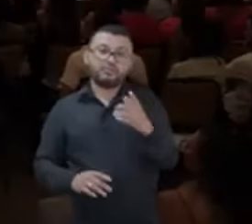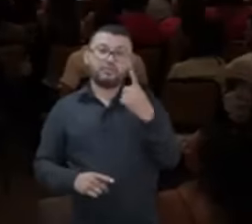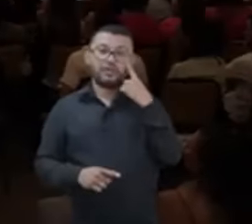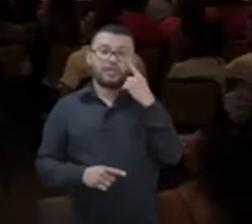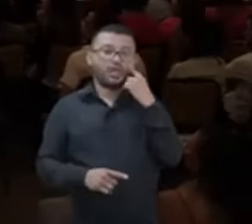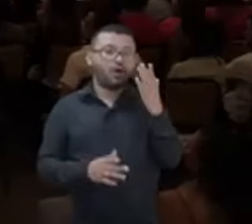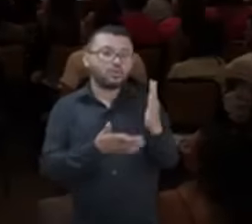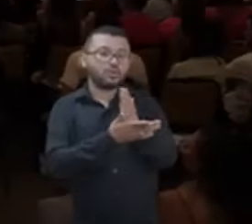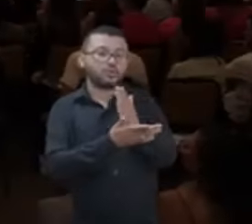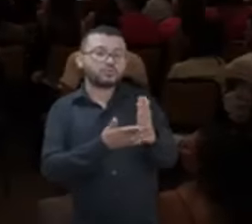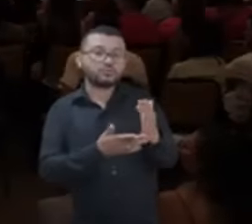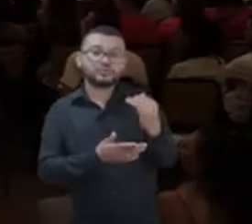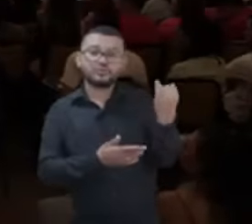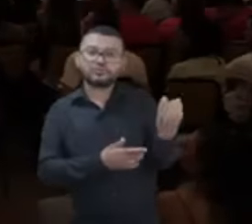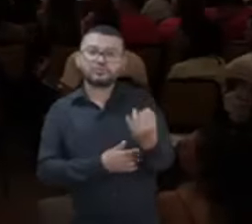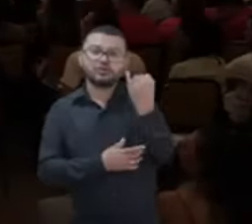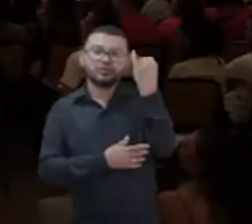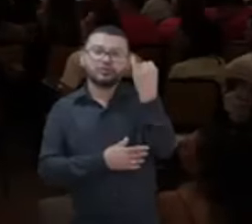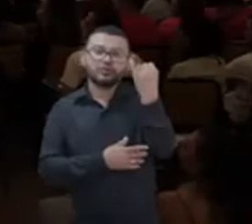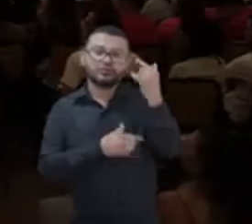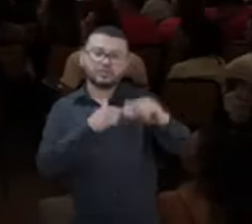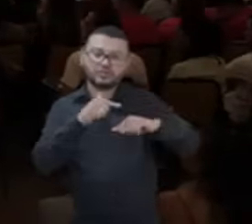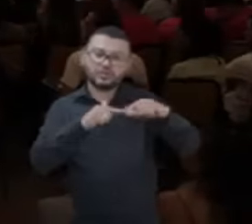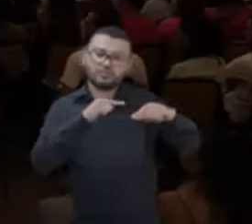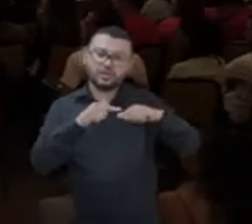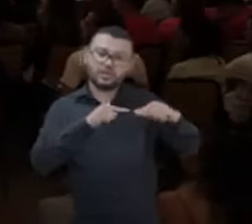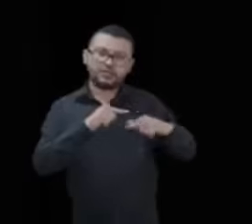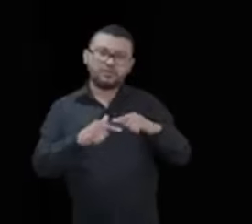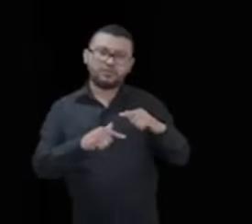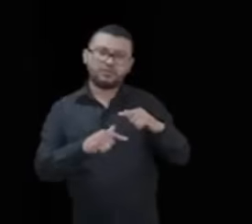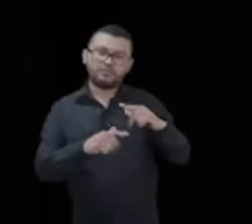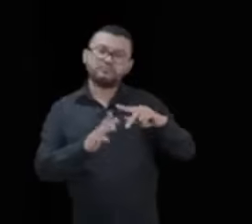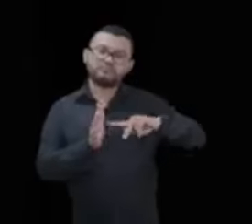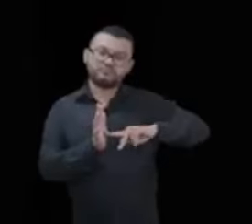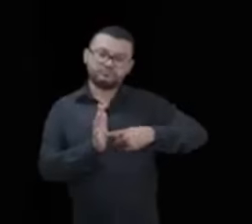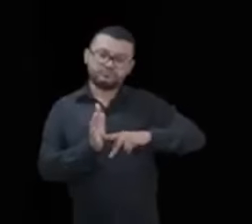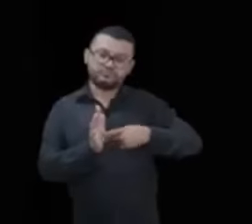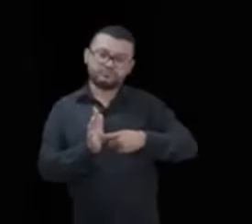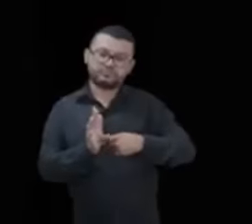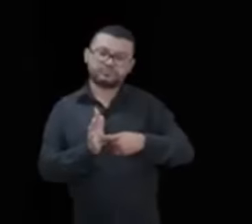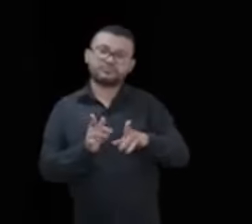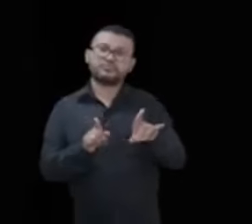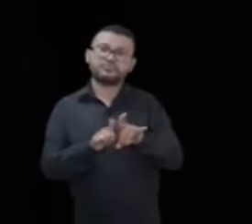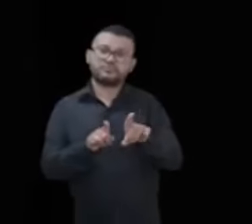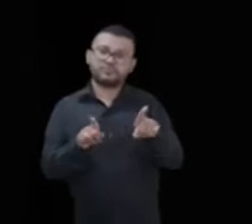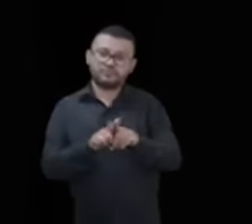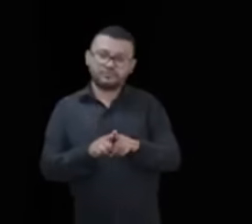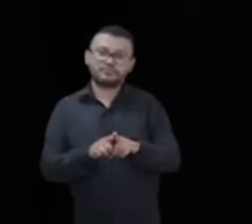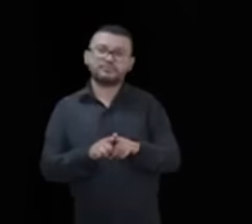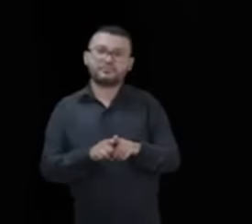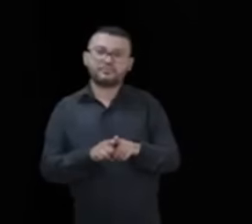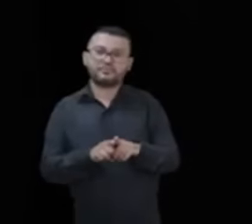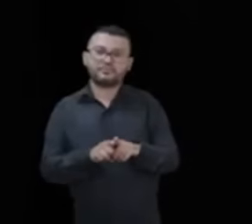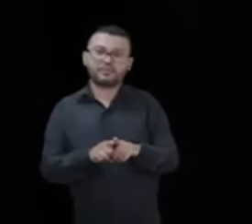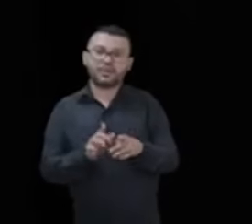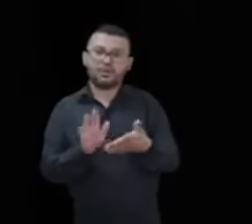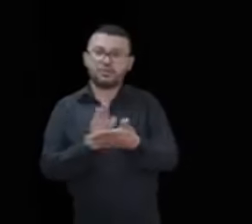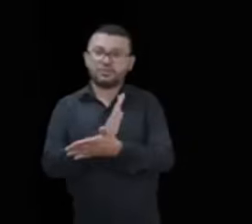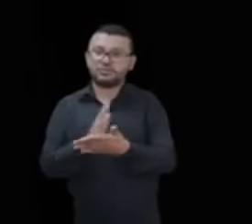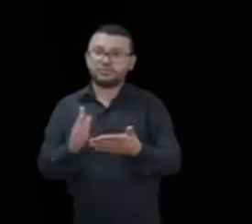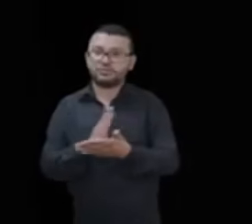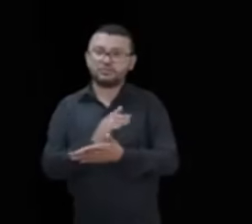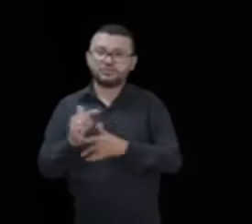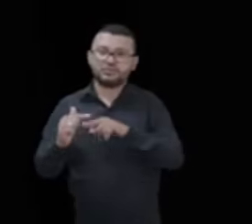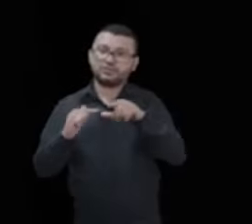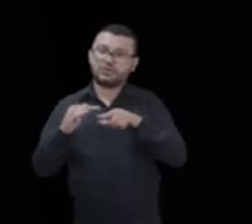parte importante da classe trabalhadora nós organizamos por meio dos sindicatos, mas também está muito evidente que uma parte da